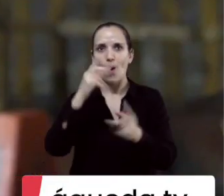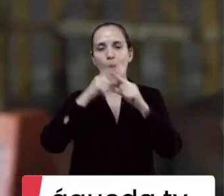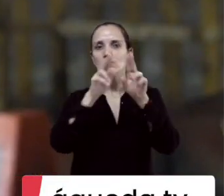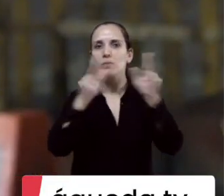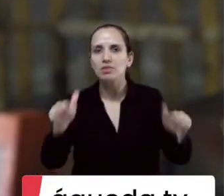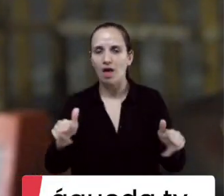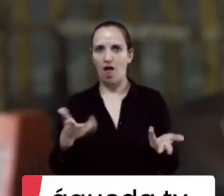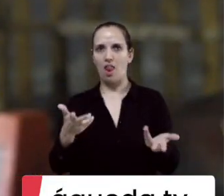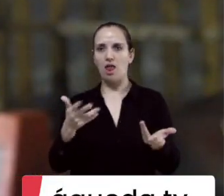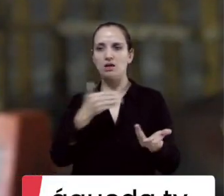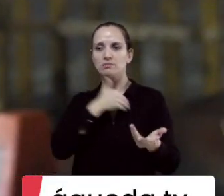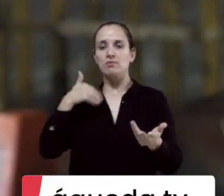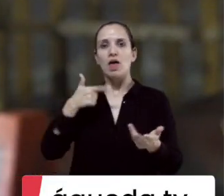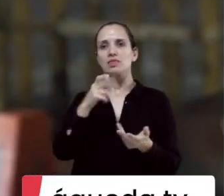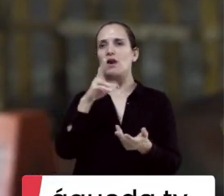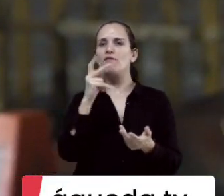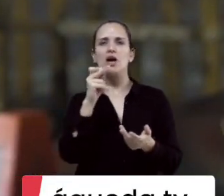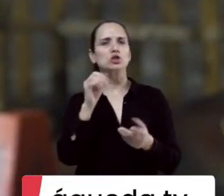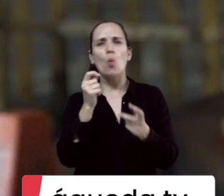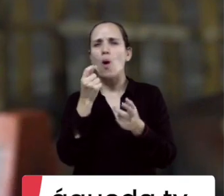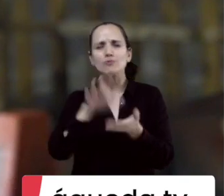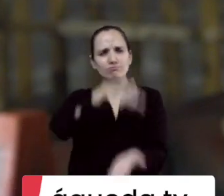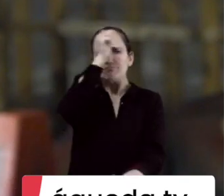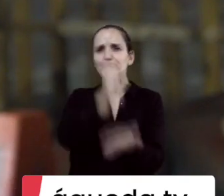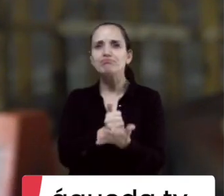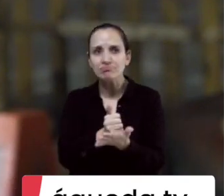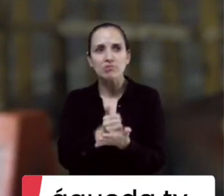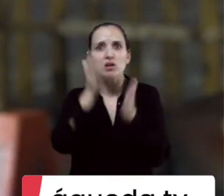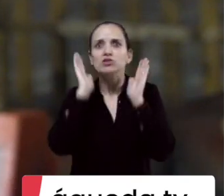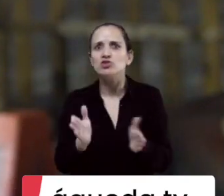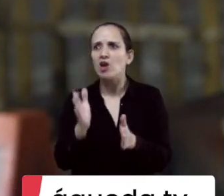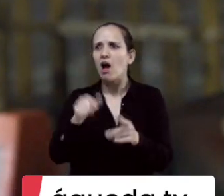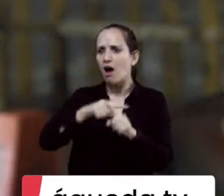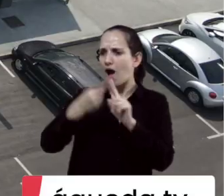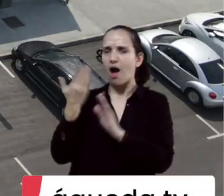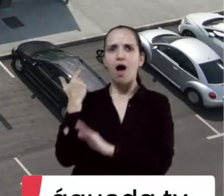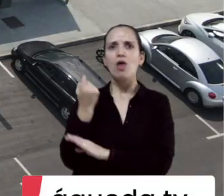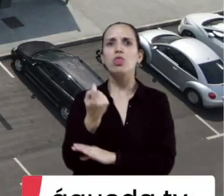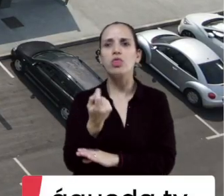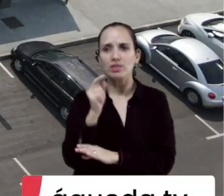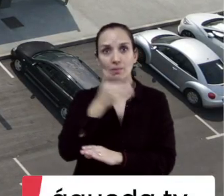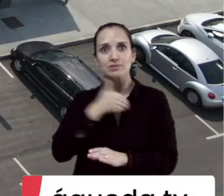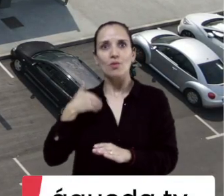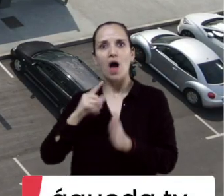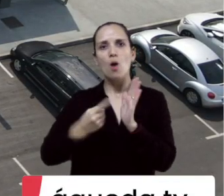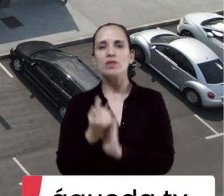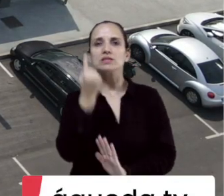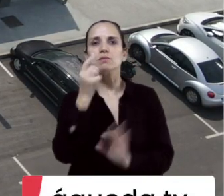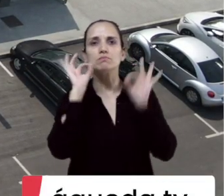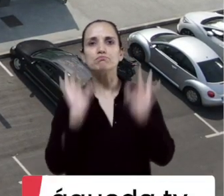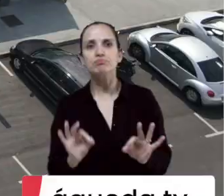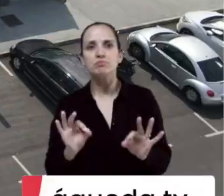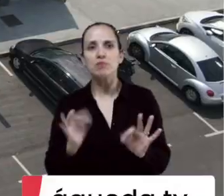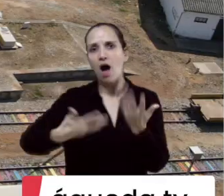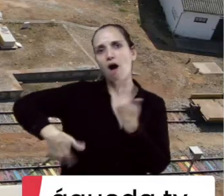hospital de Águeda, a unidade de saúde de Trabaçou, que está praticamente concluída, depois de já termos concluído ainda este ano, a Unidade de Saúde da Guarda de Cima, a